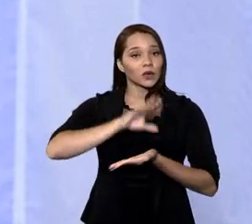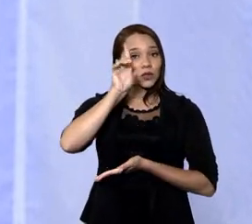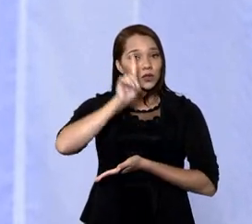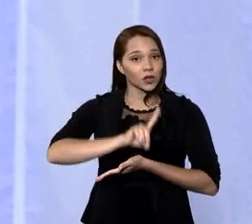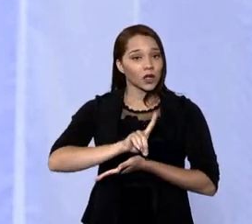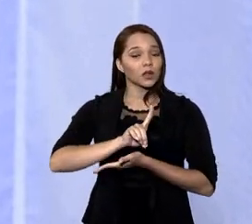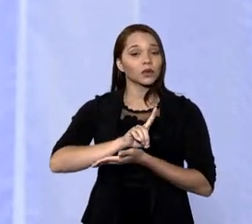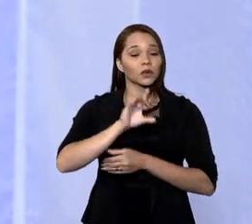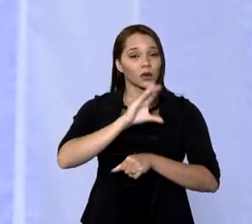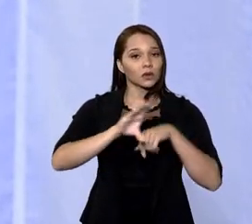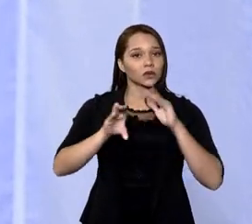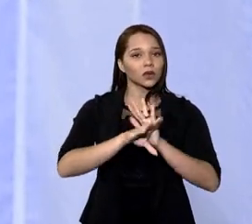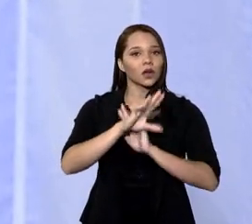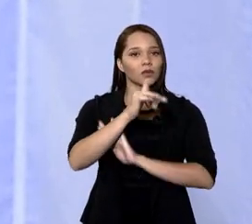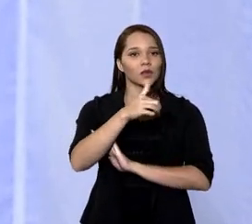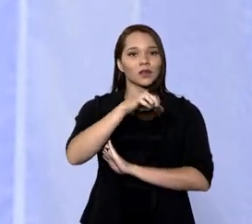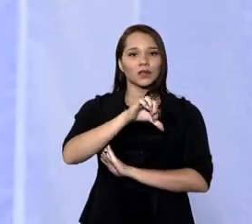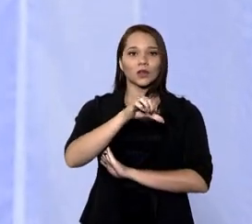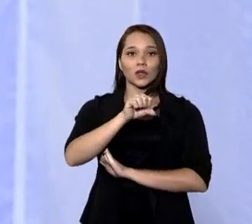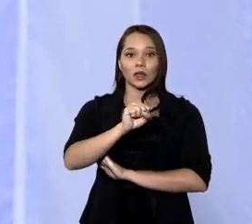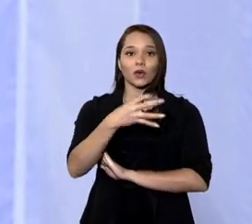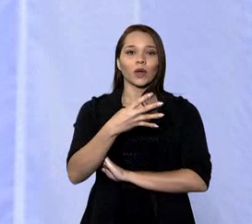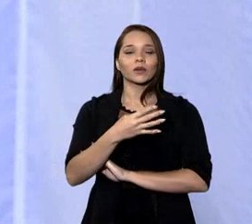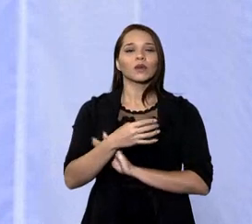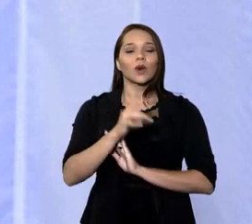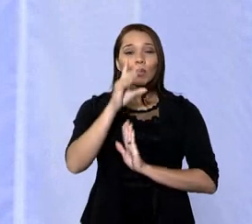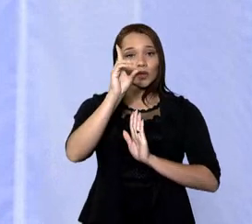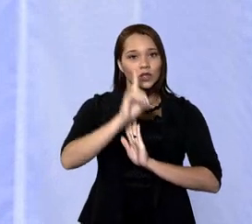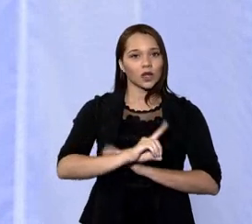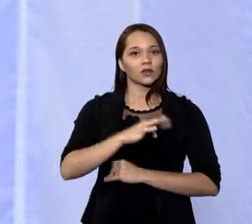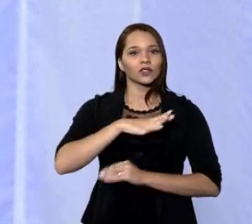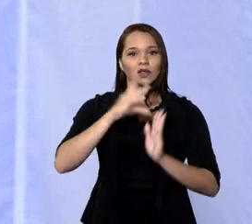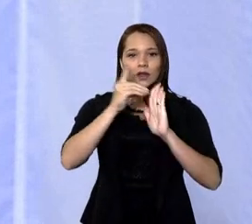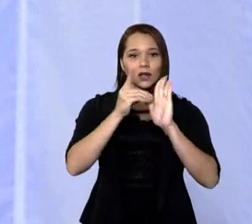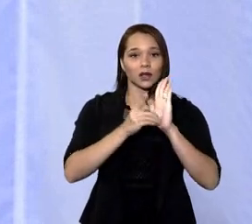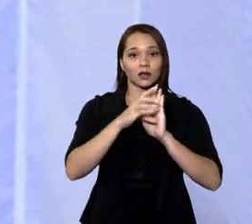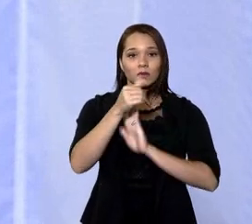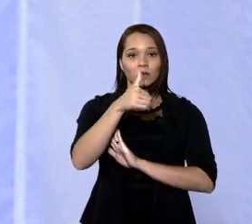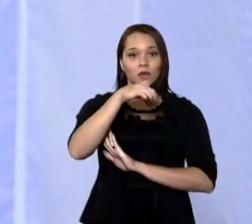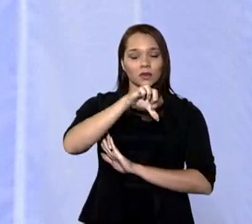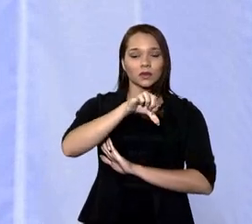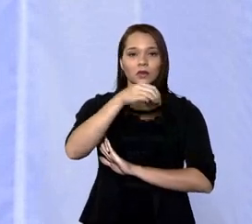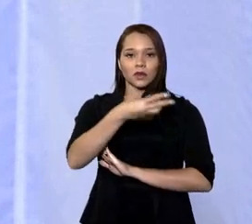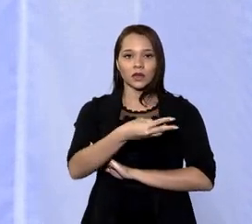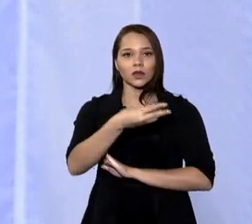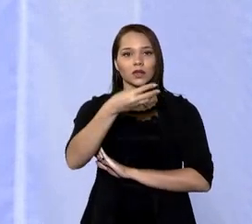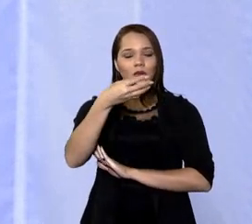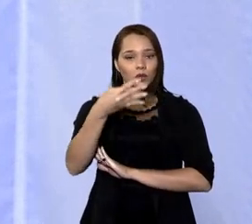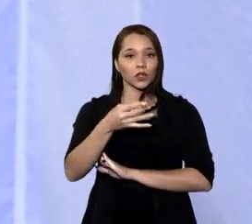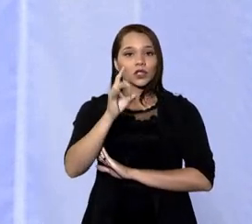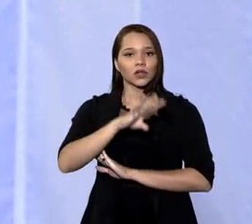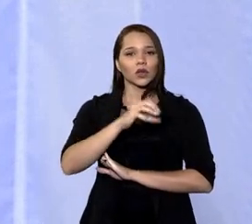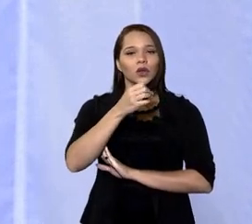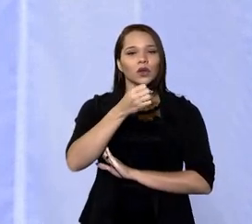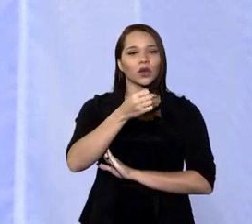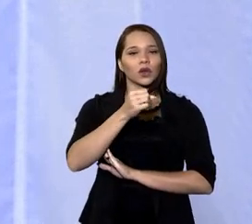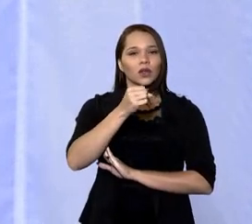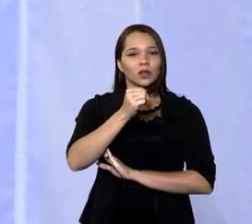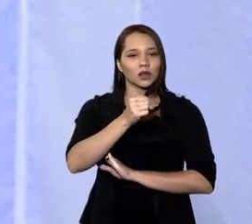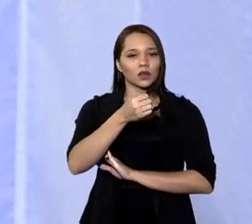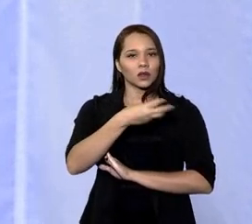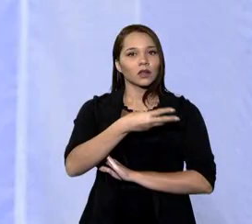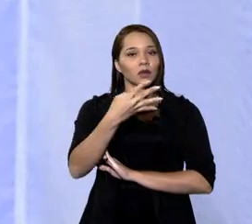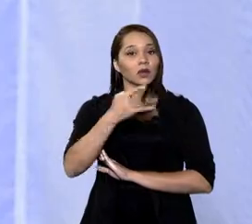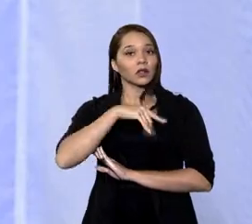esse direito promulgado em construção em 1974 e adivinha um decreto em 1932 - 34 a gente